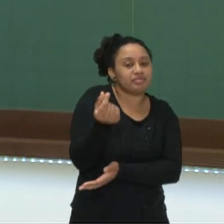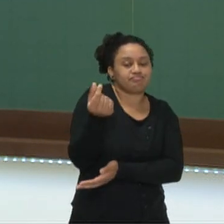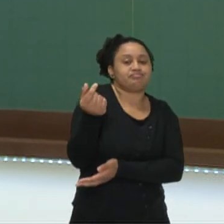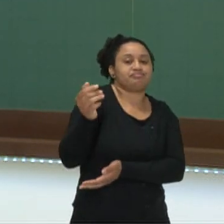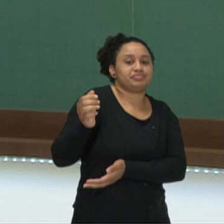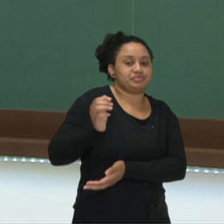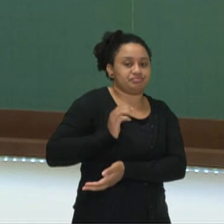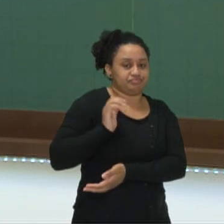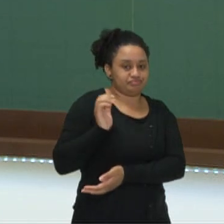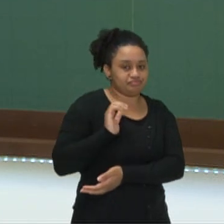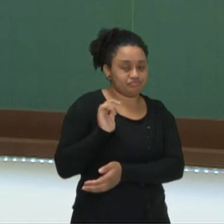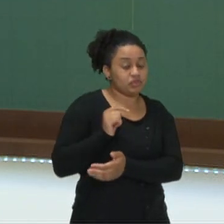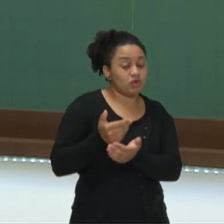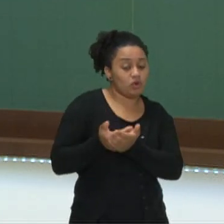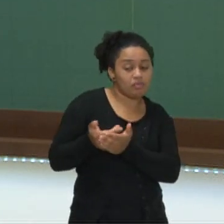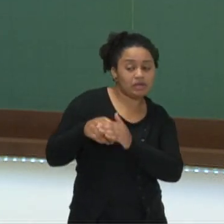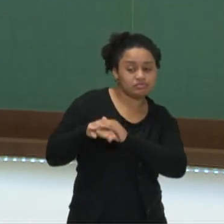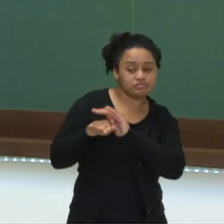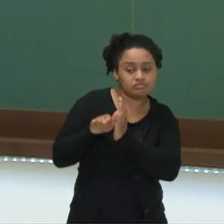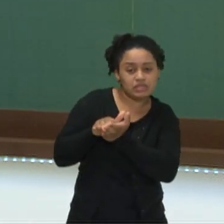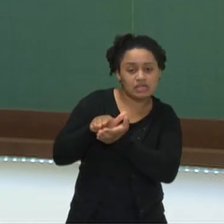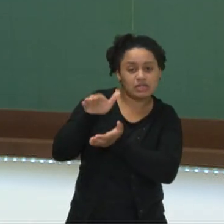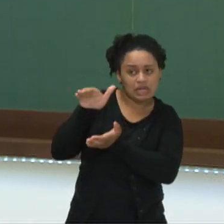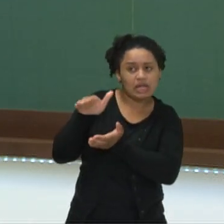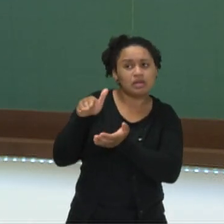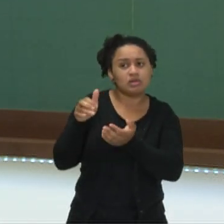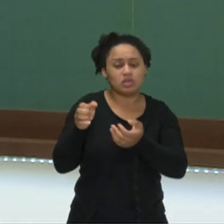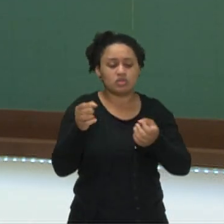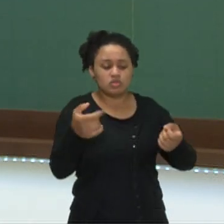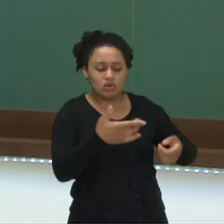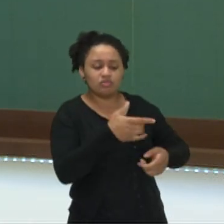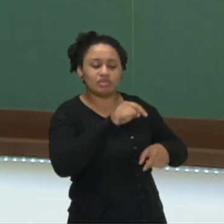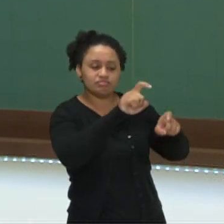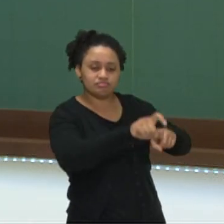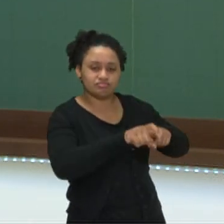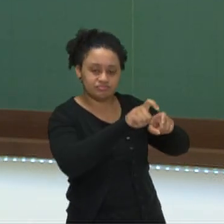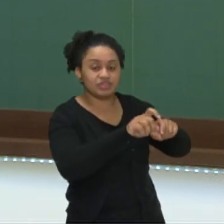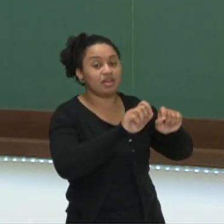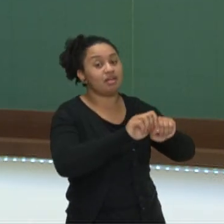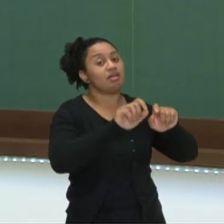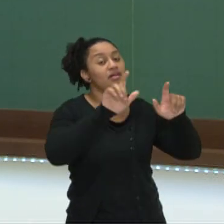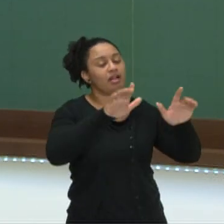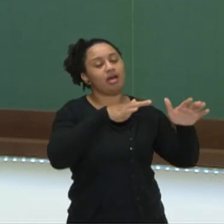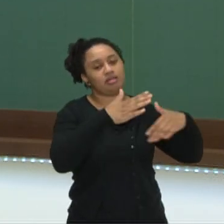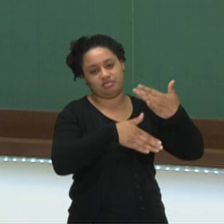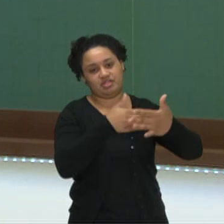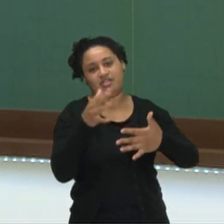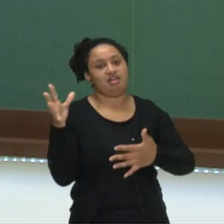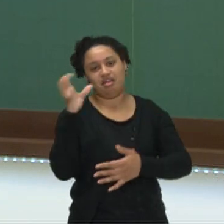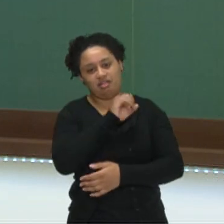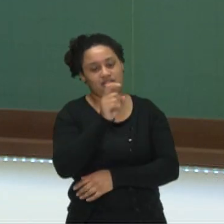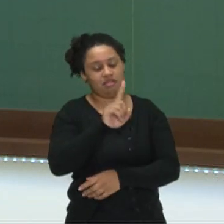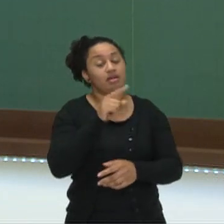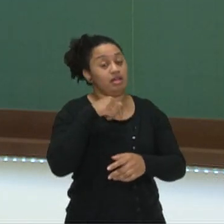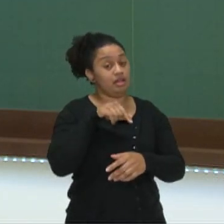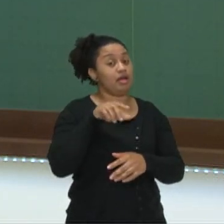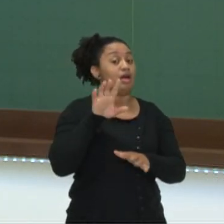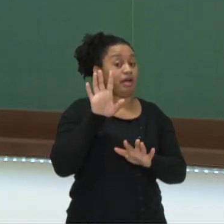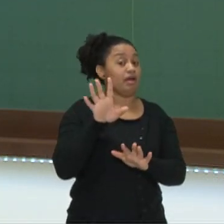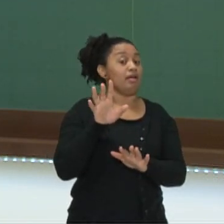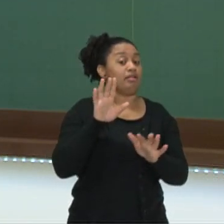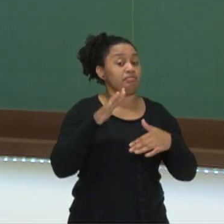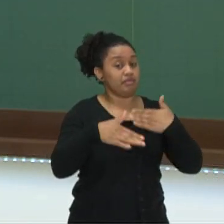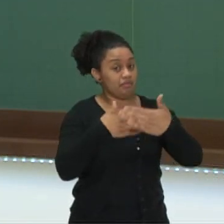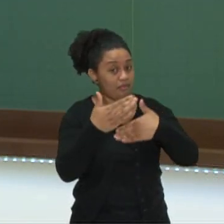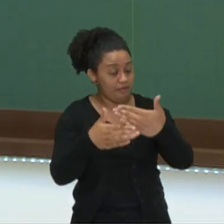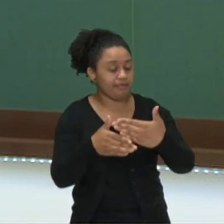Então começa com o acúmulo, inovações agrícolas. Claro, pessoal, um processo lento, tá? Vamos relembrar sempre isso, né? E